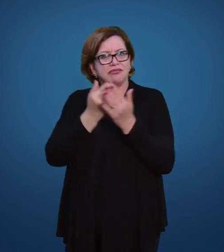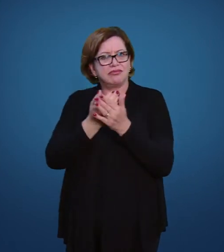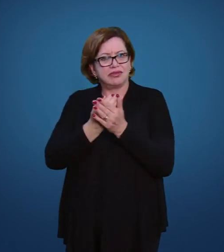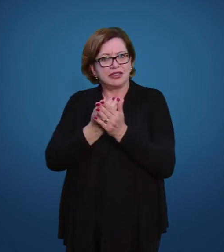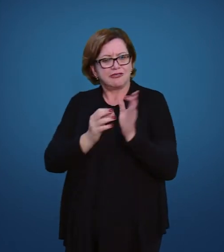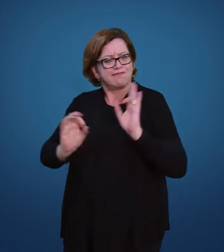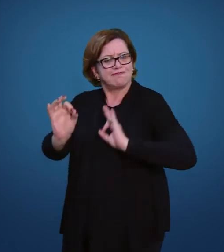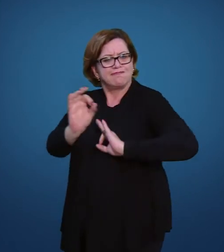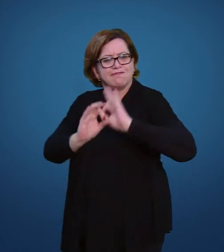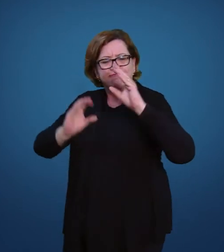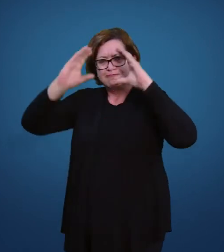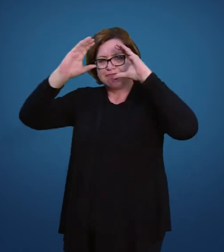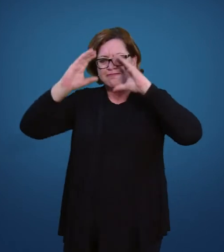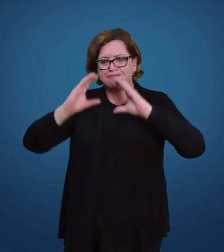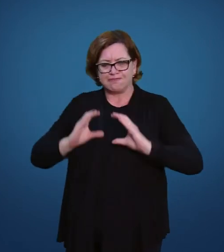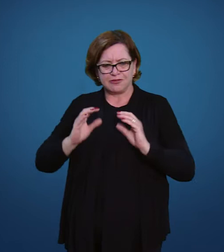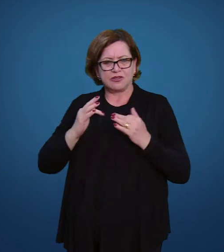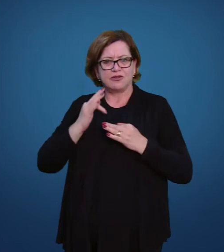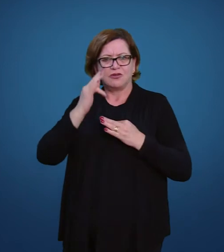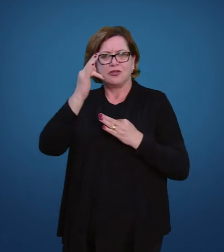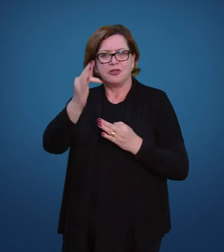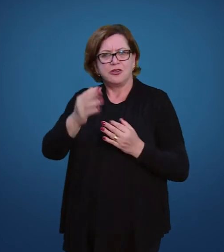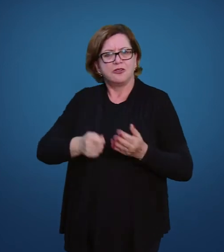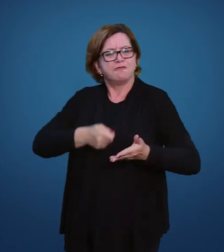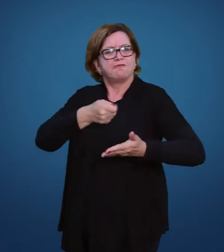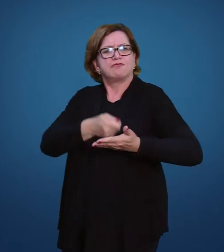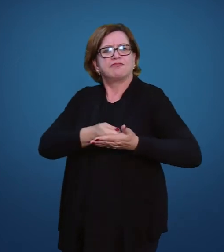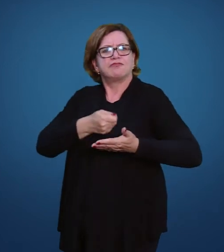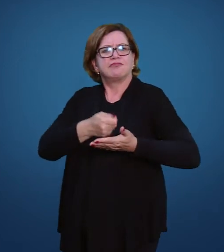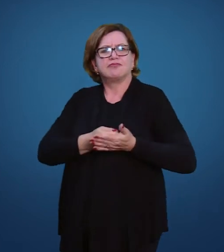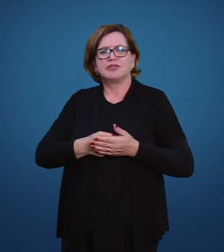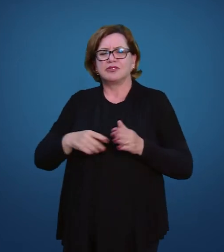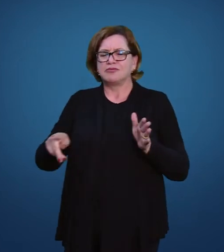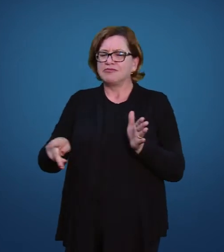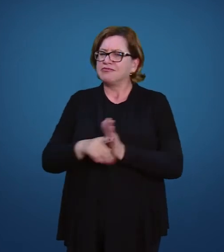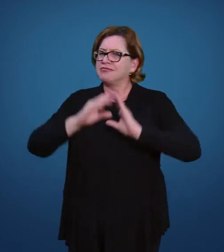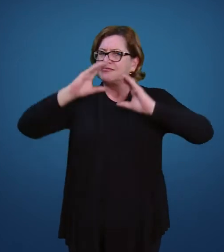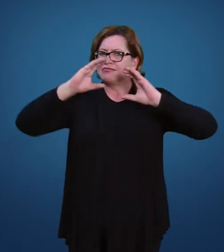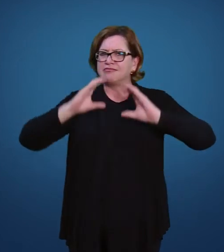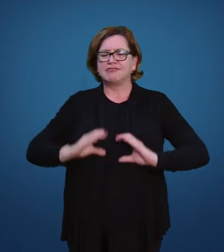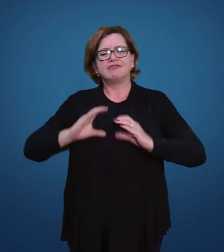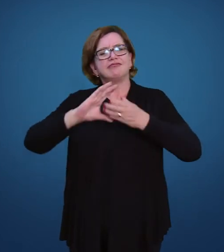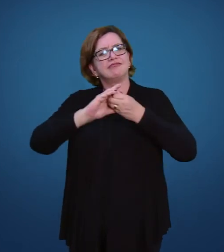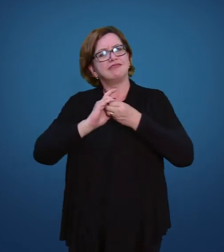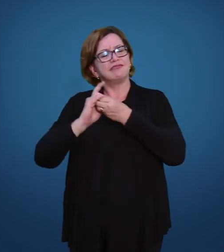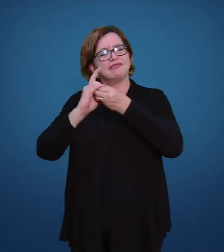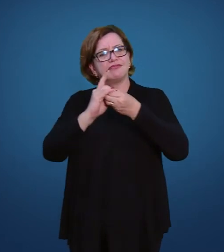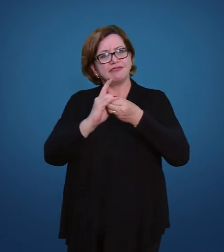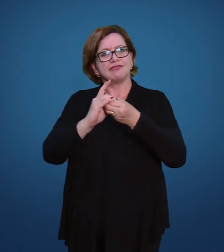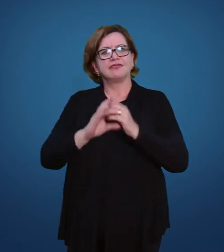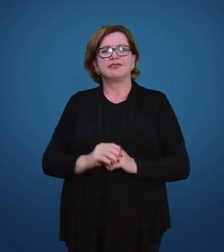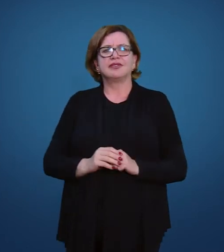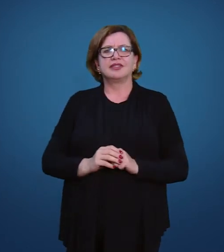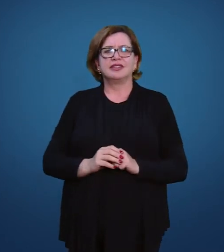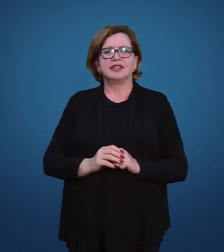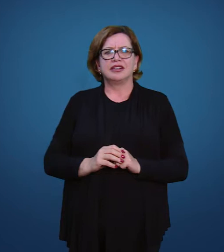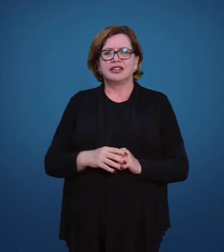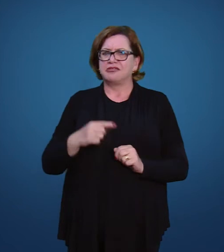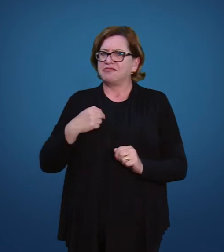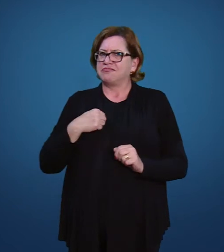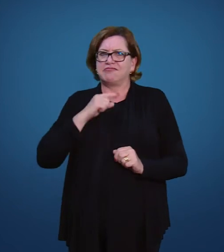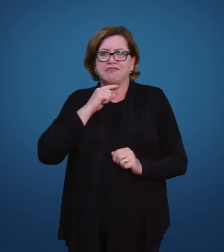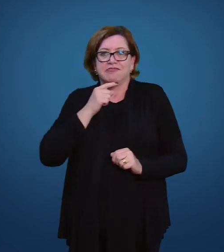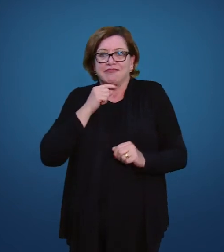exercer plenamente o seu lugar de cidadão democrático. Eu não estou vendo